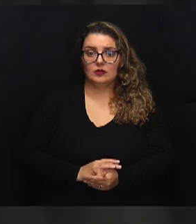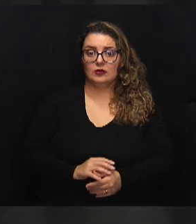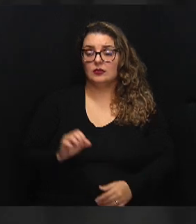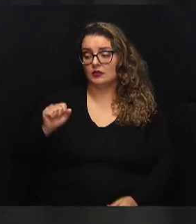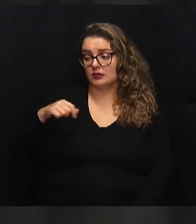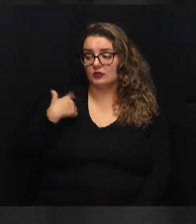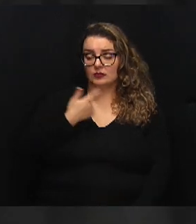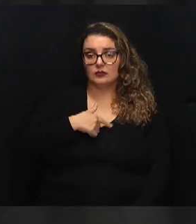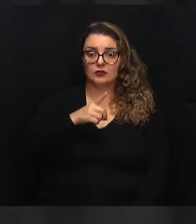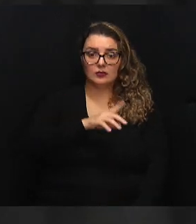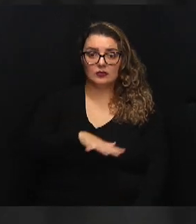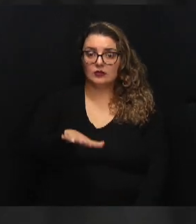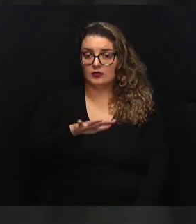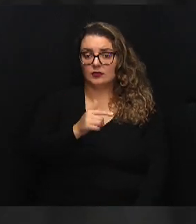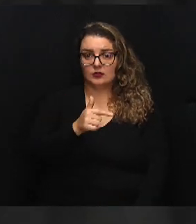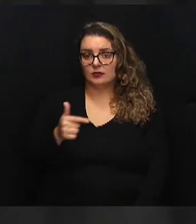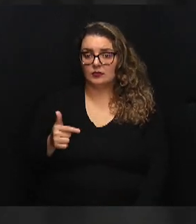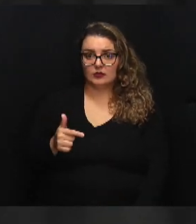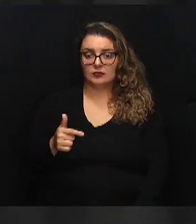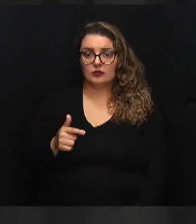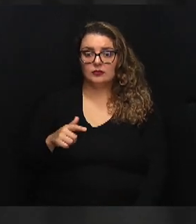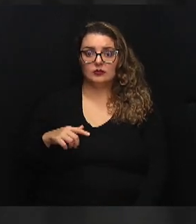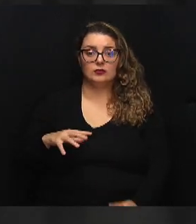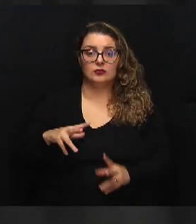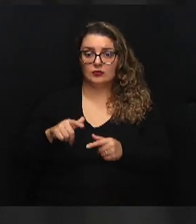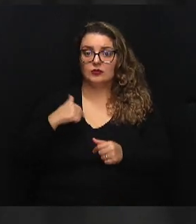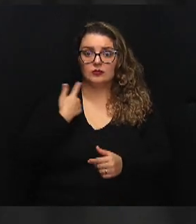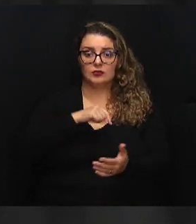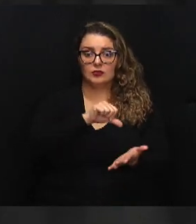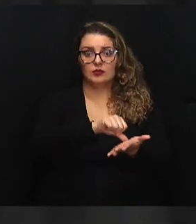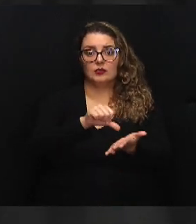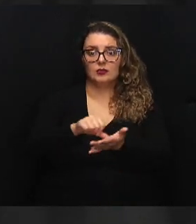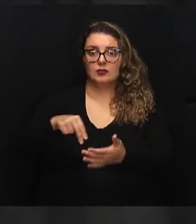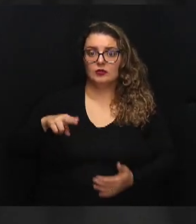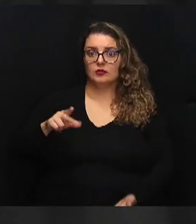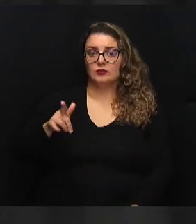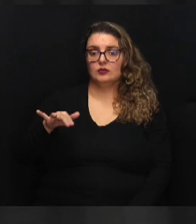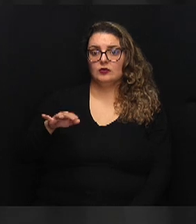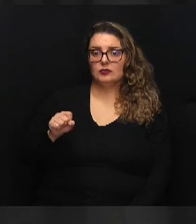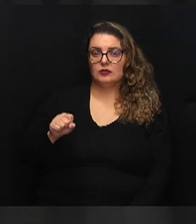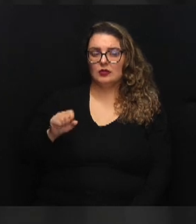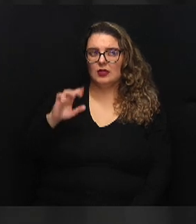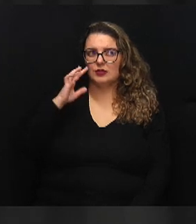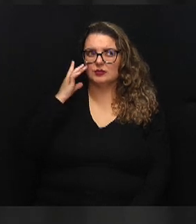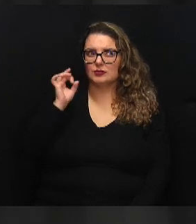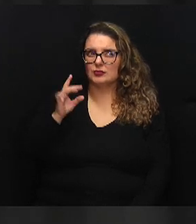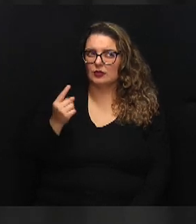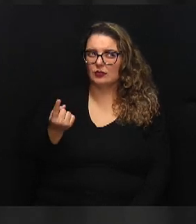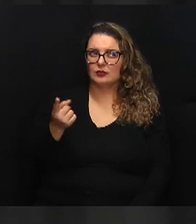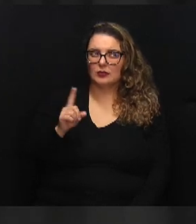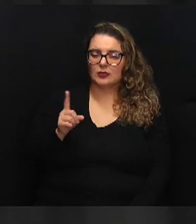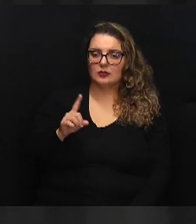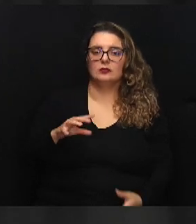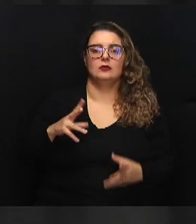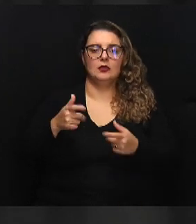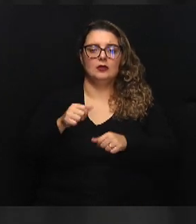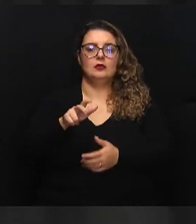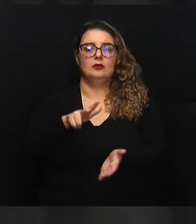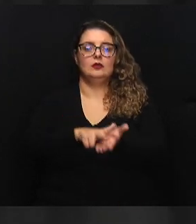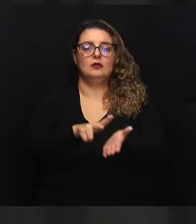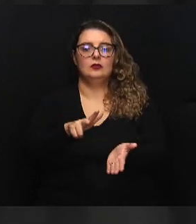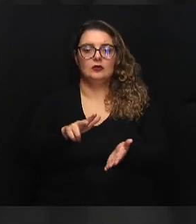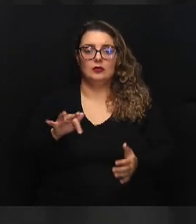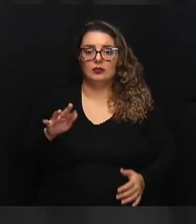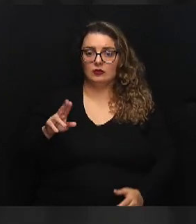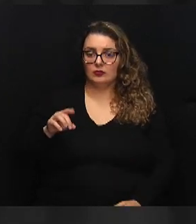exemplo, nós não temos hoje, todos os nossos núcleos, se eu não me engano, exceto um, todos eles foram feitos a regularização